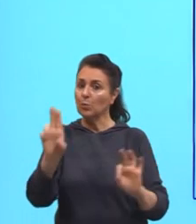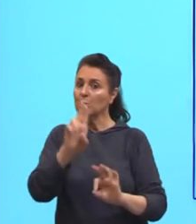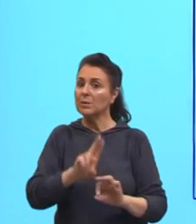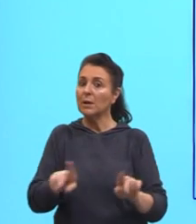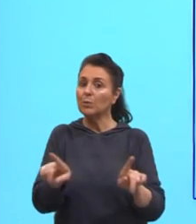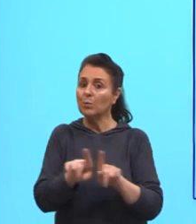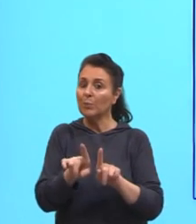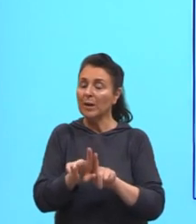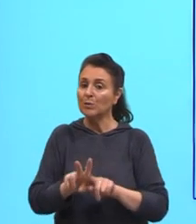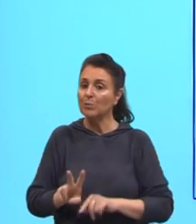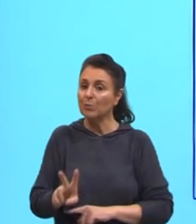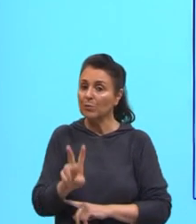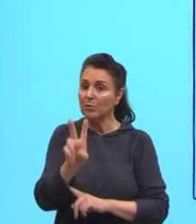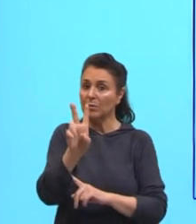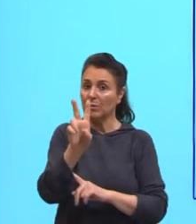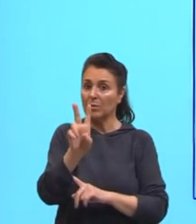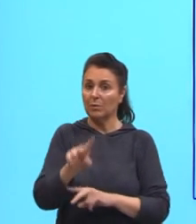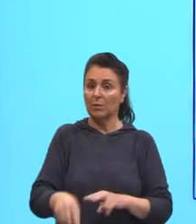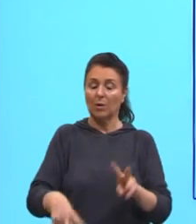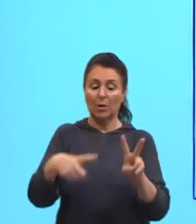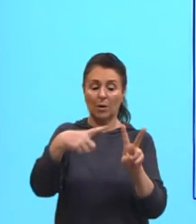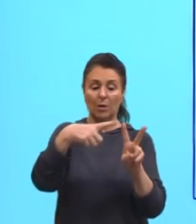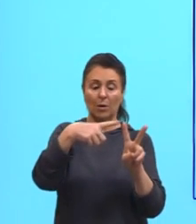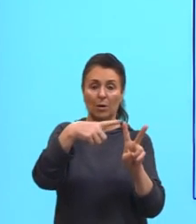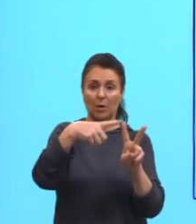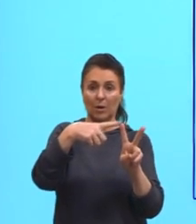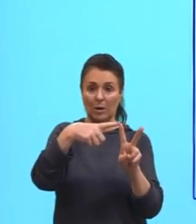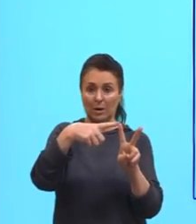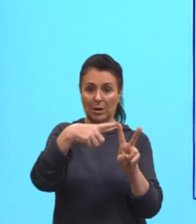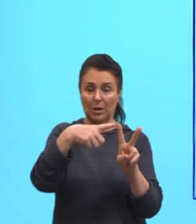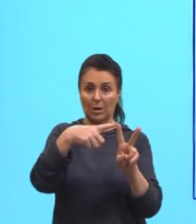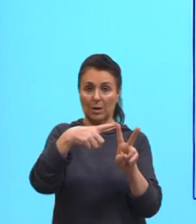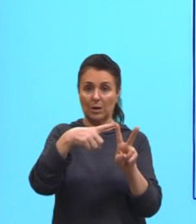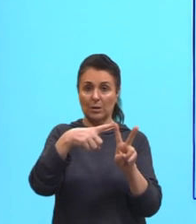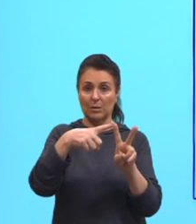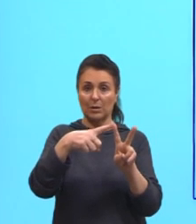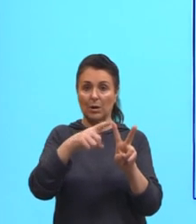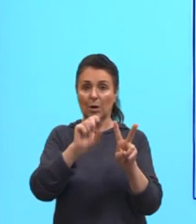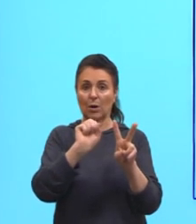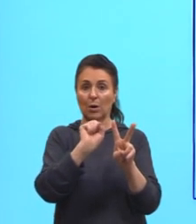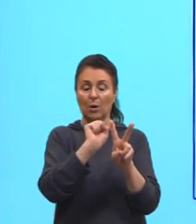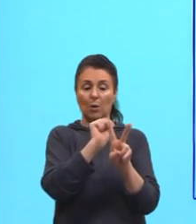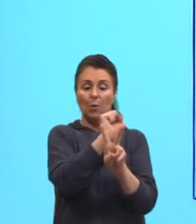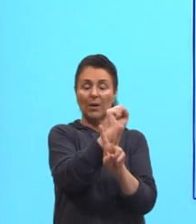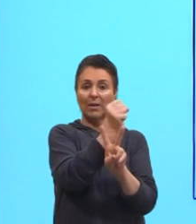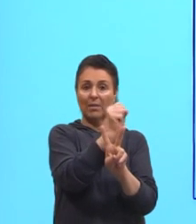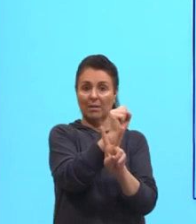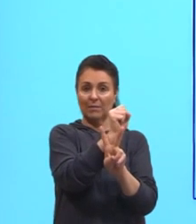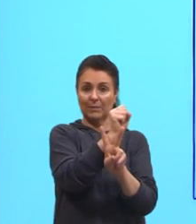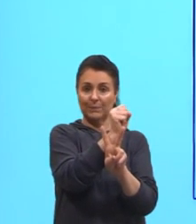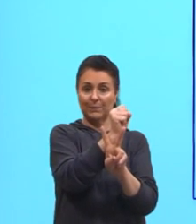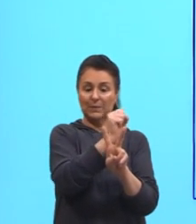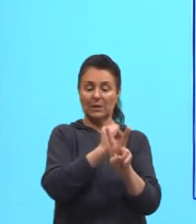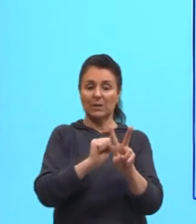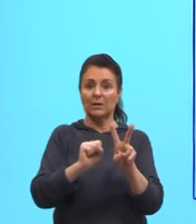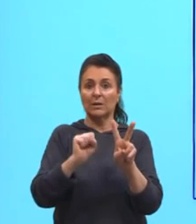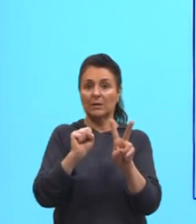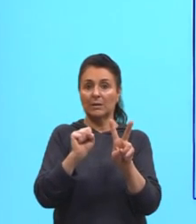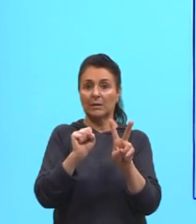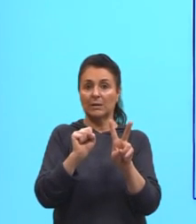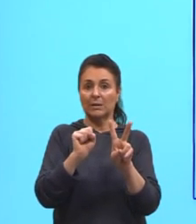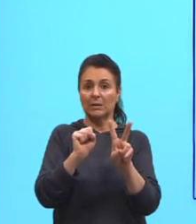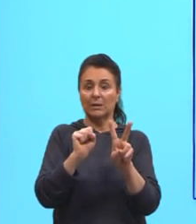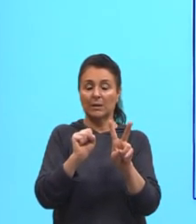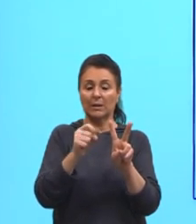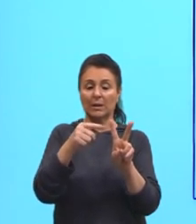valor aqui nós tínhamos a raiz oitava de 5 elevado a 4 observa em que